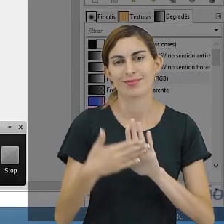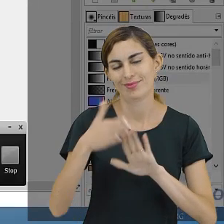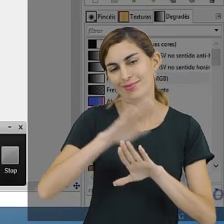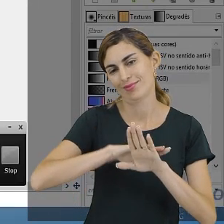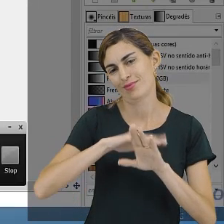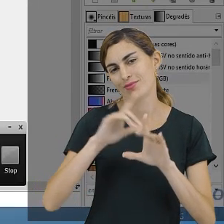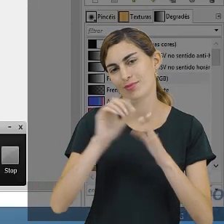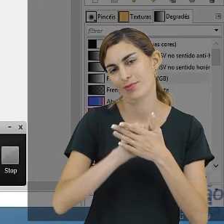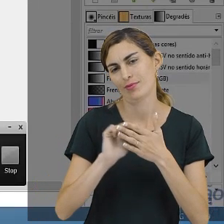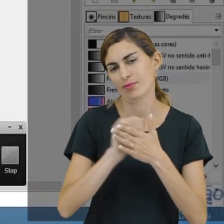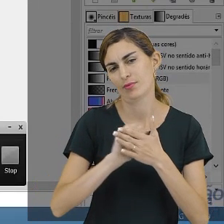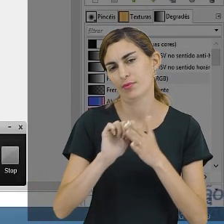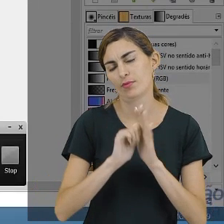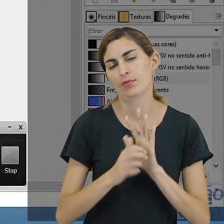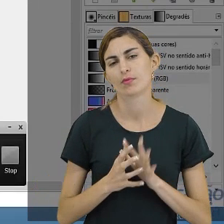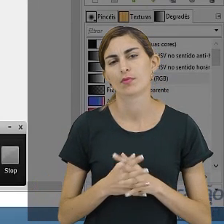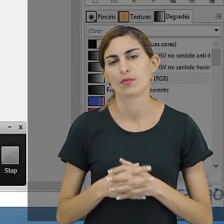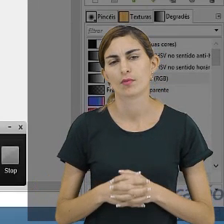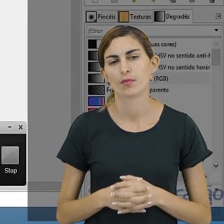imagem,